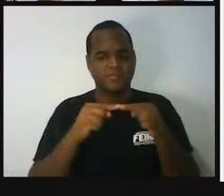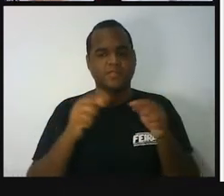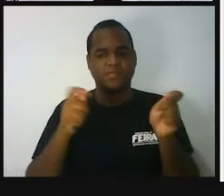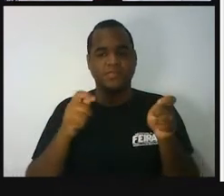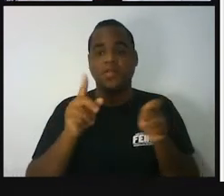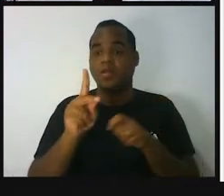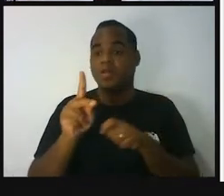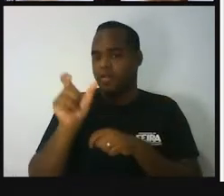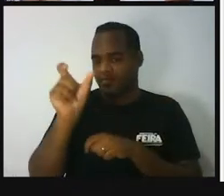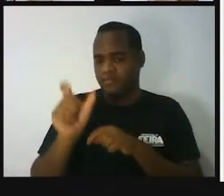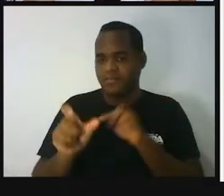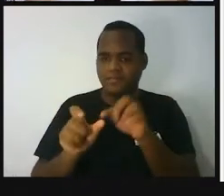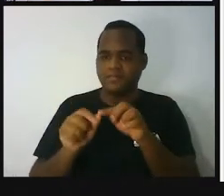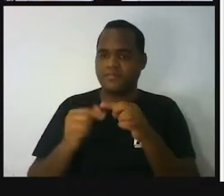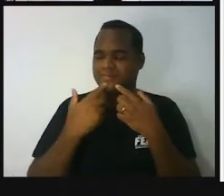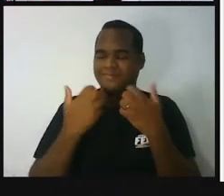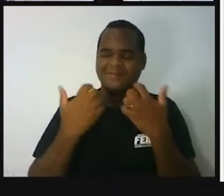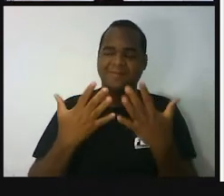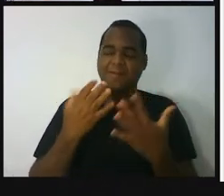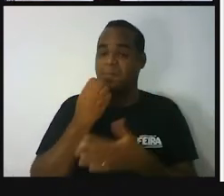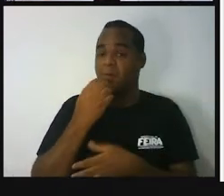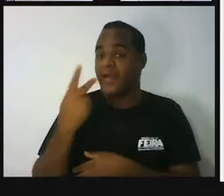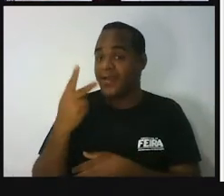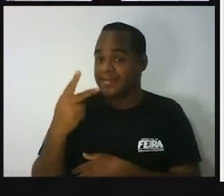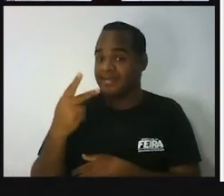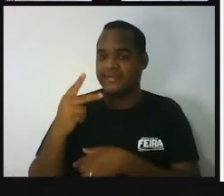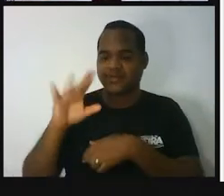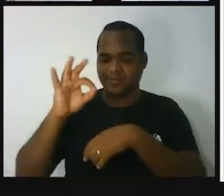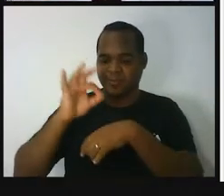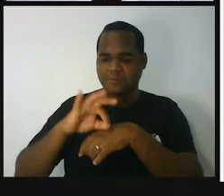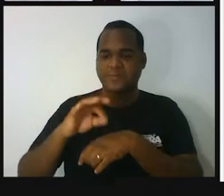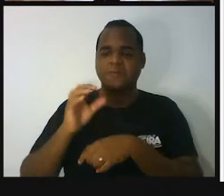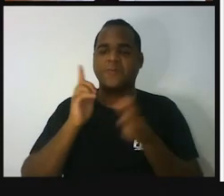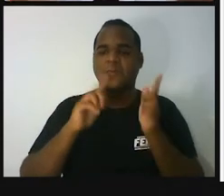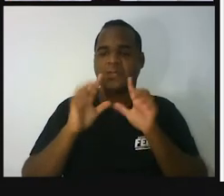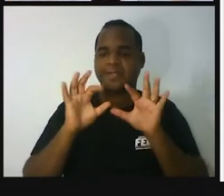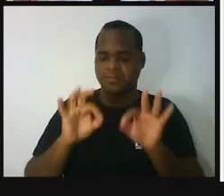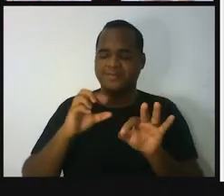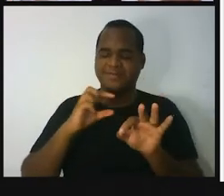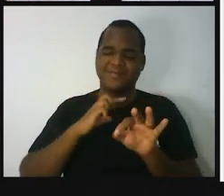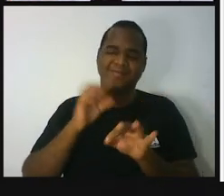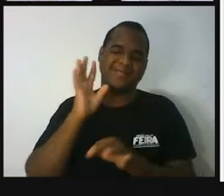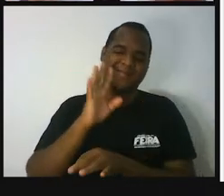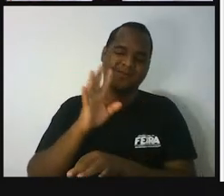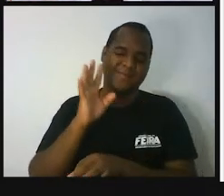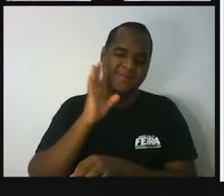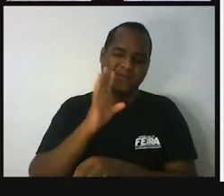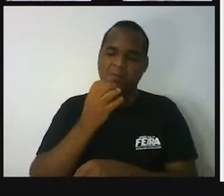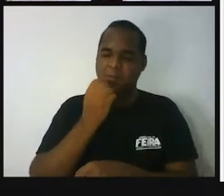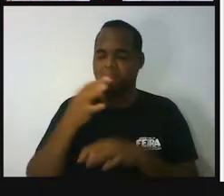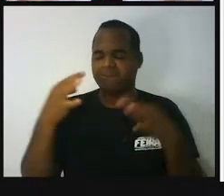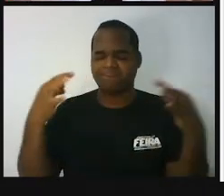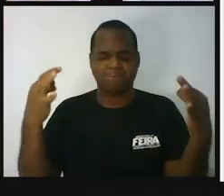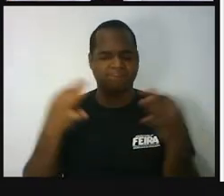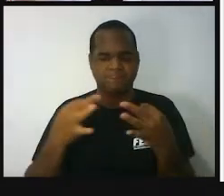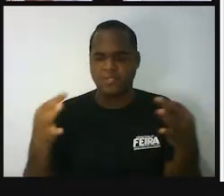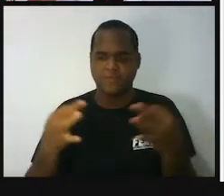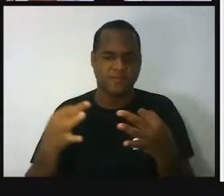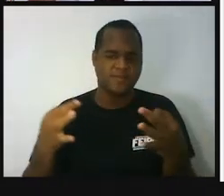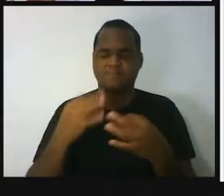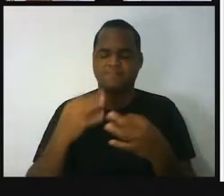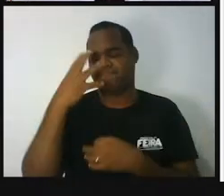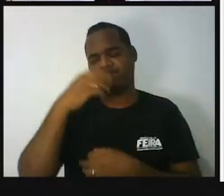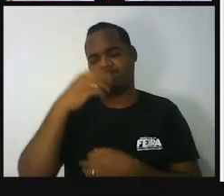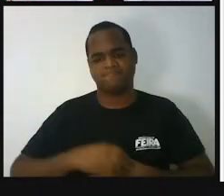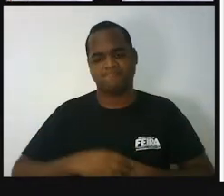esse serzinho, né? A abelha, consegue fazer de uma forma muito, muito, muito perfeita, de uma forma muito